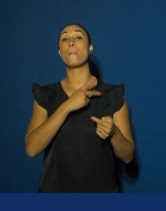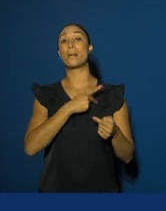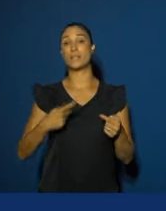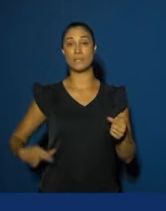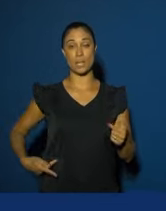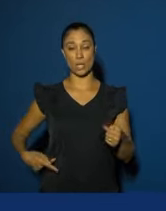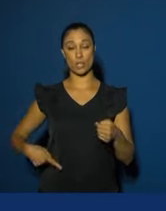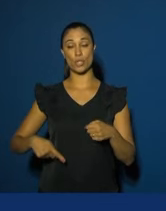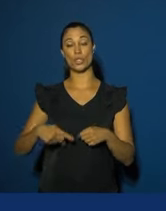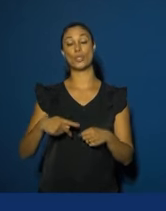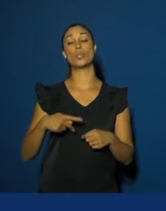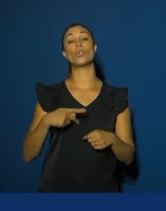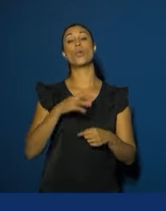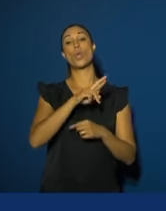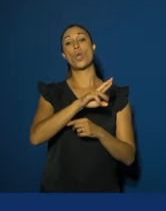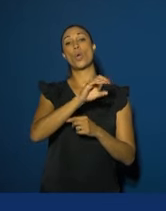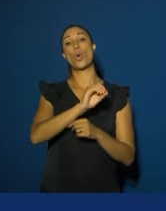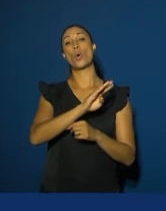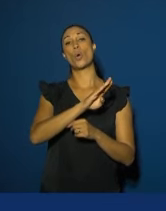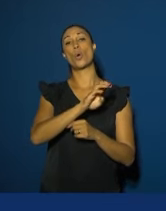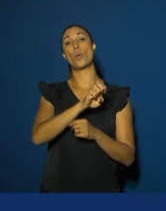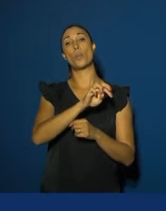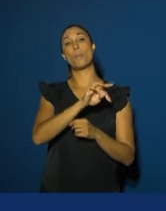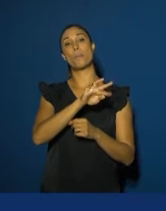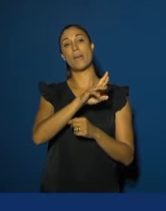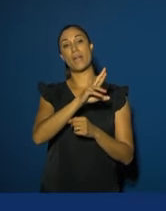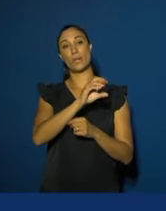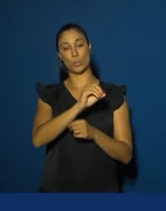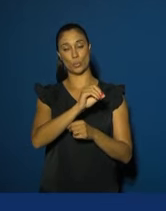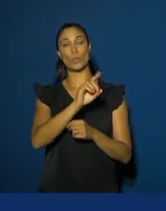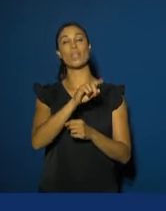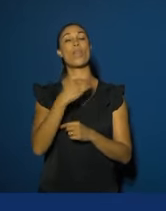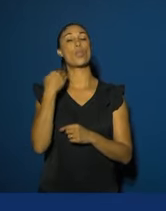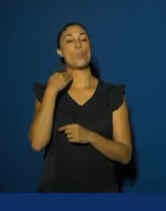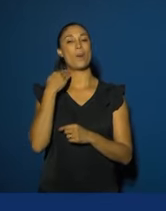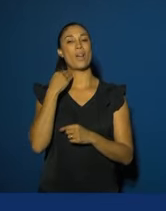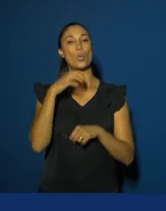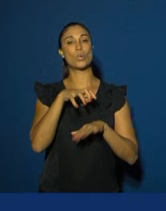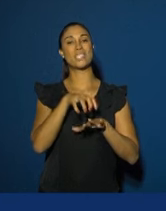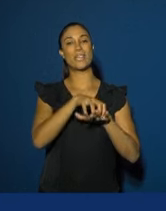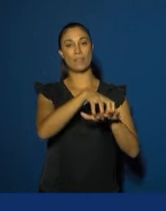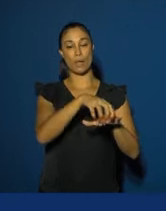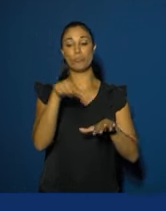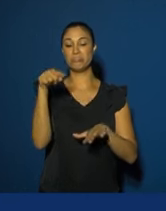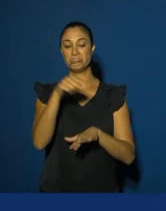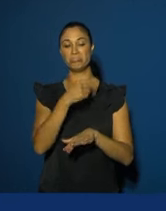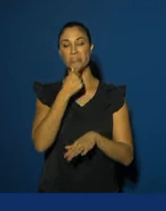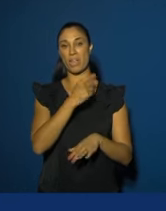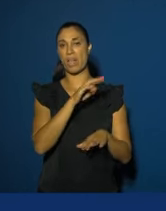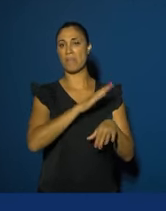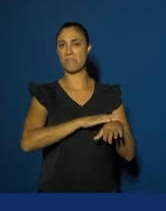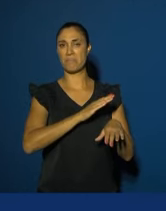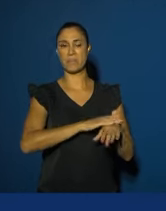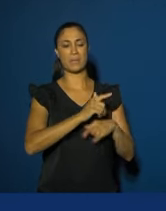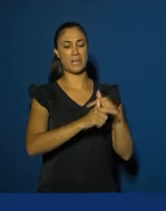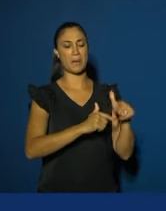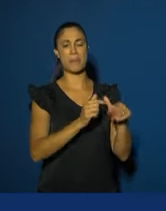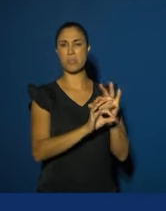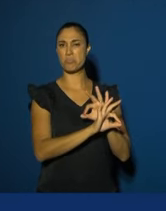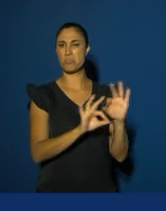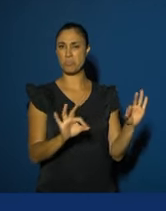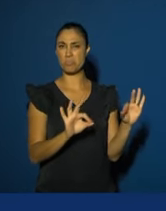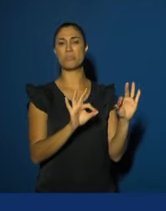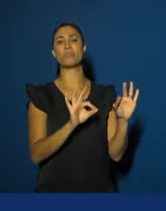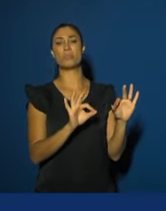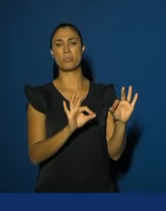Central eh Roberto Campos Banco Central do Brasil que fez um trabalho excepcional tem feito sobre a